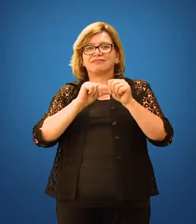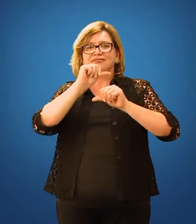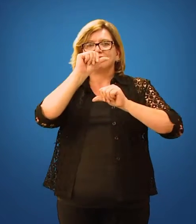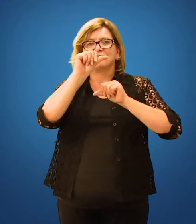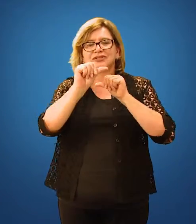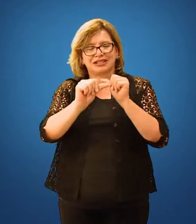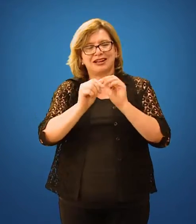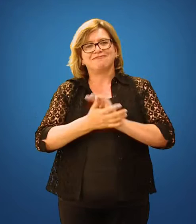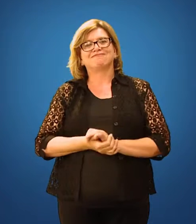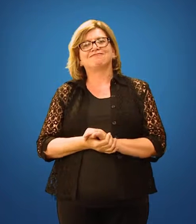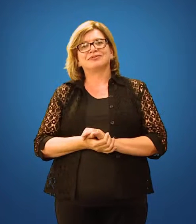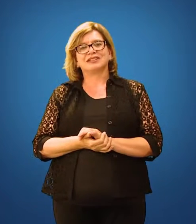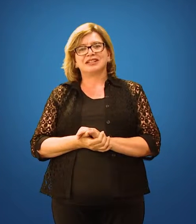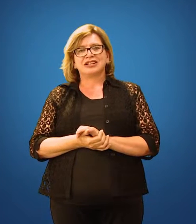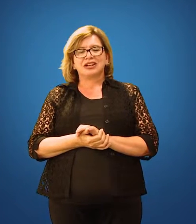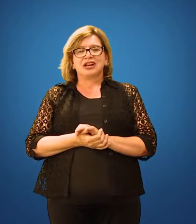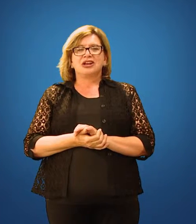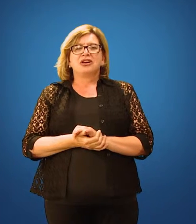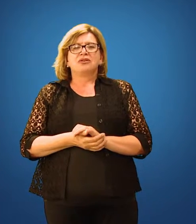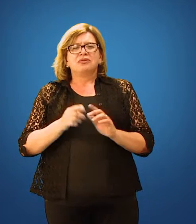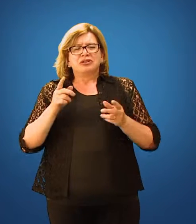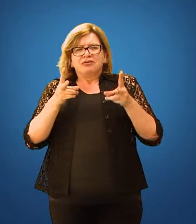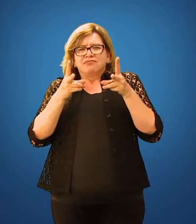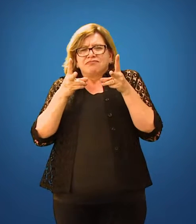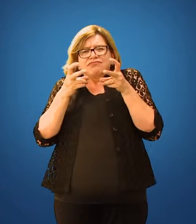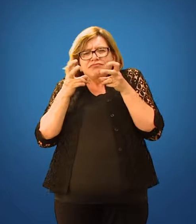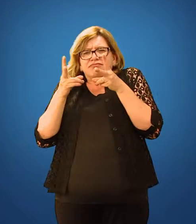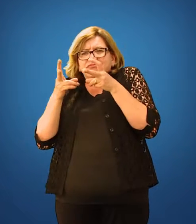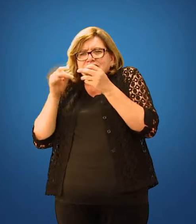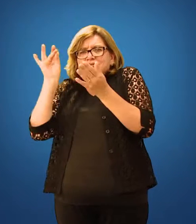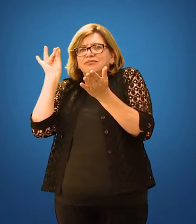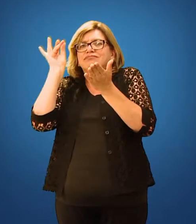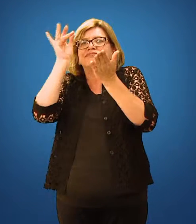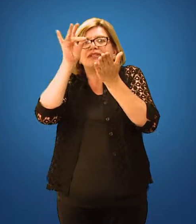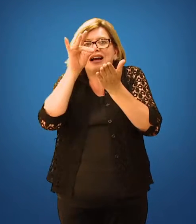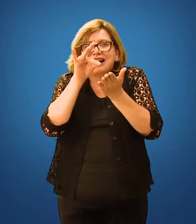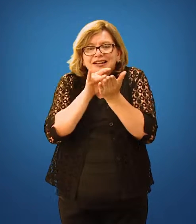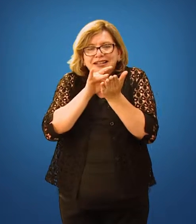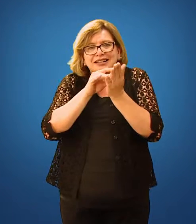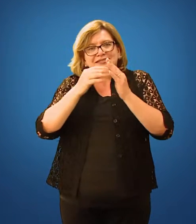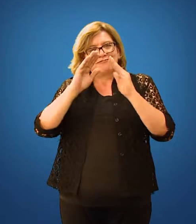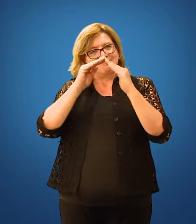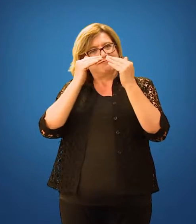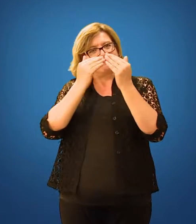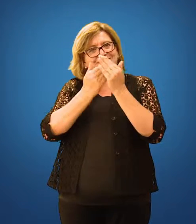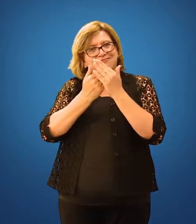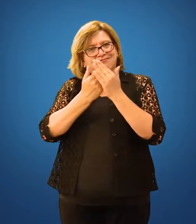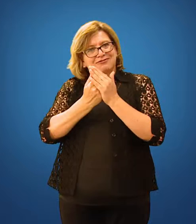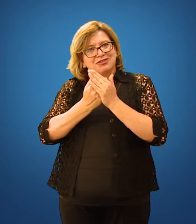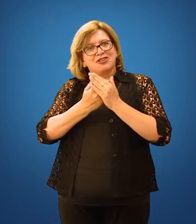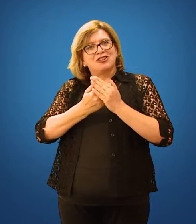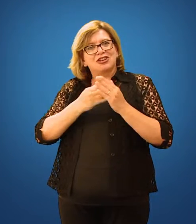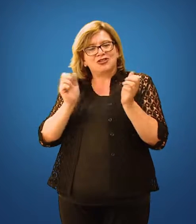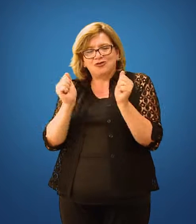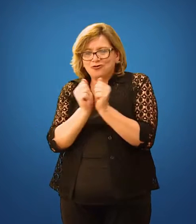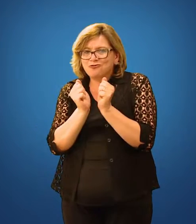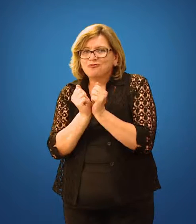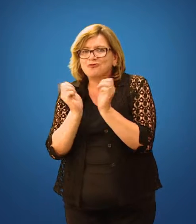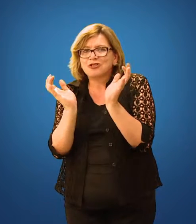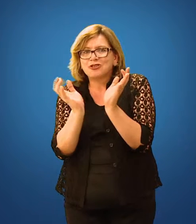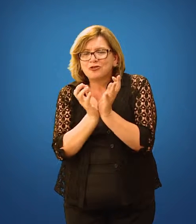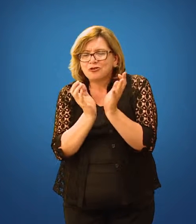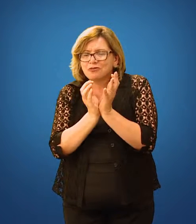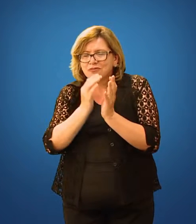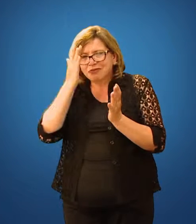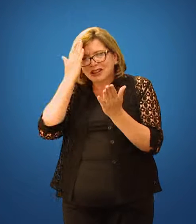Ao delimitar a realidade da escola e da comunidade ao entorno da escola e definir de forma coletiva a direção que se quer